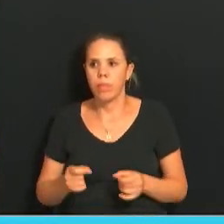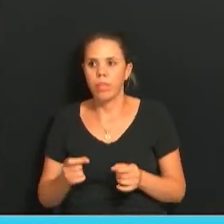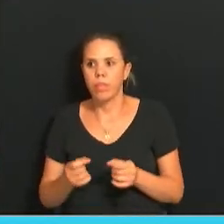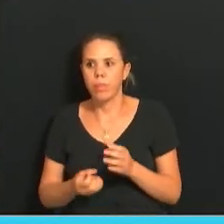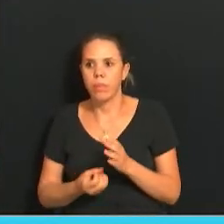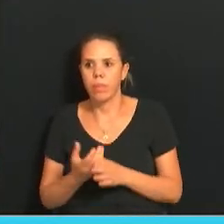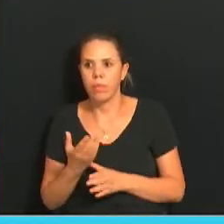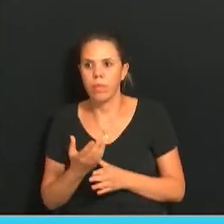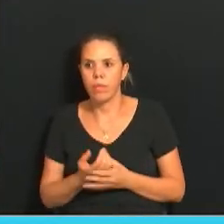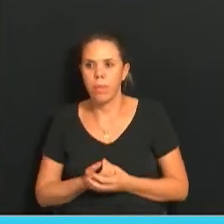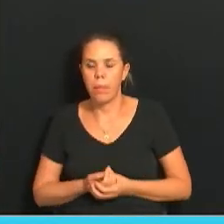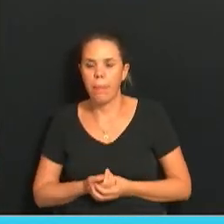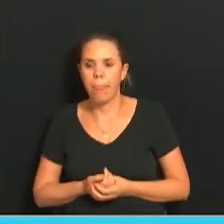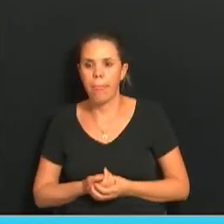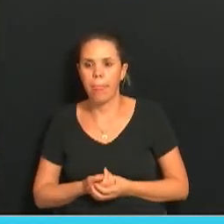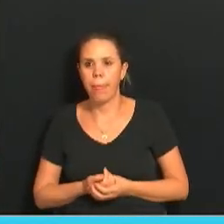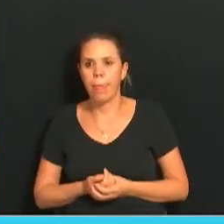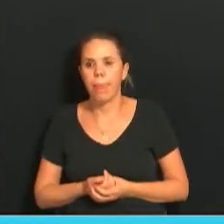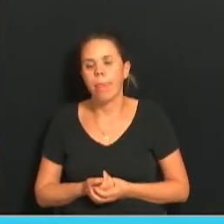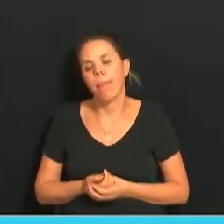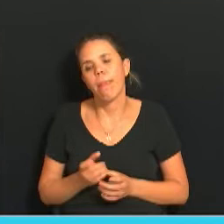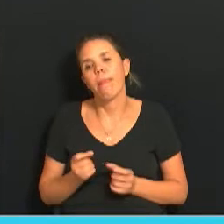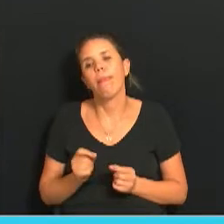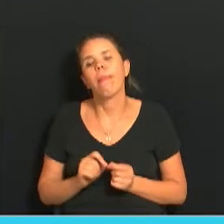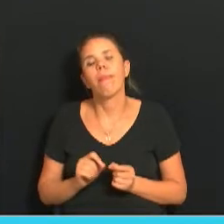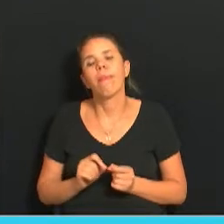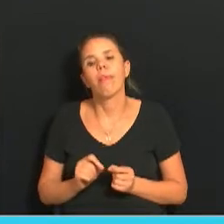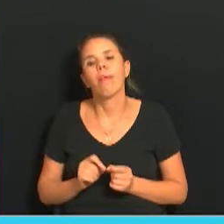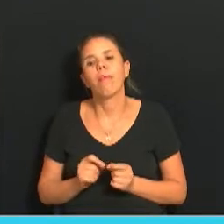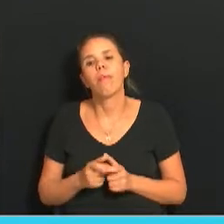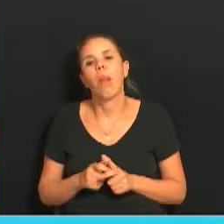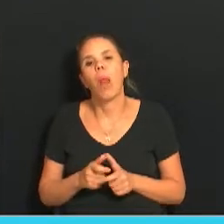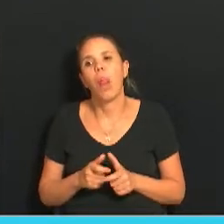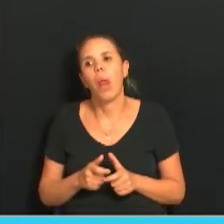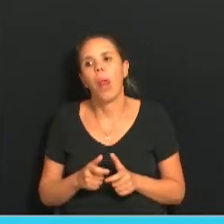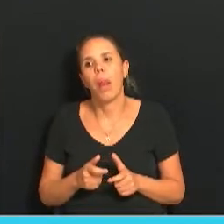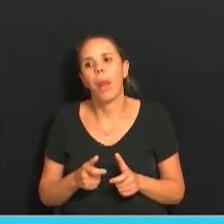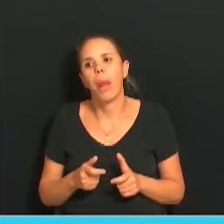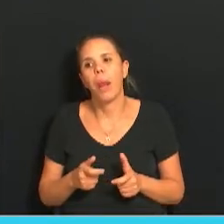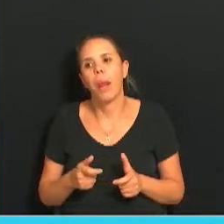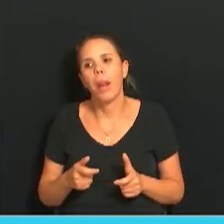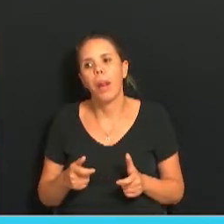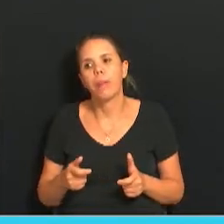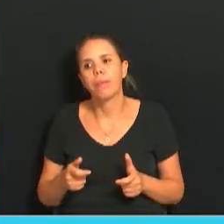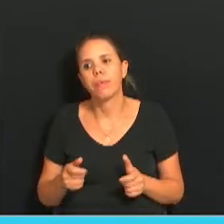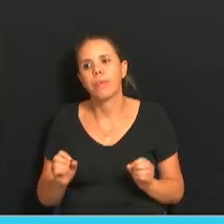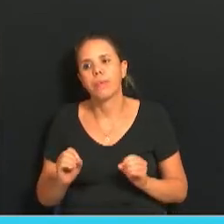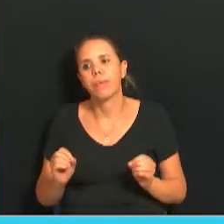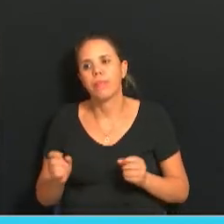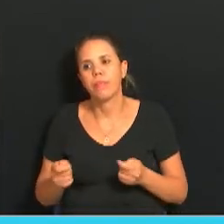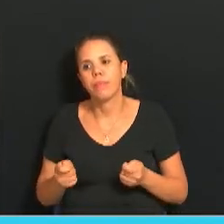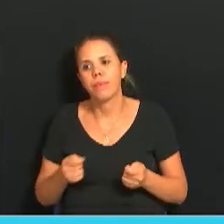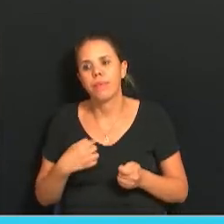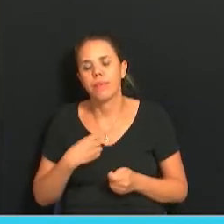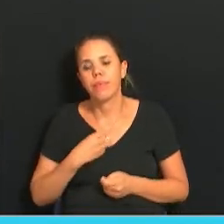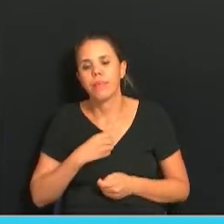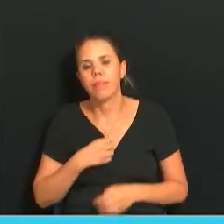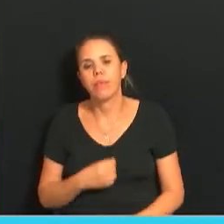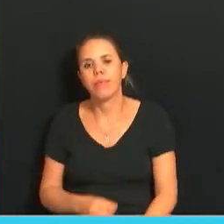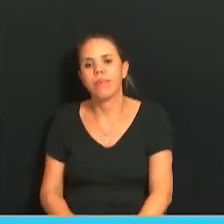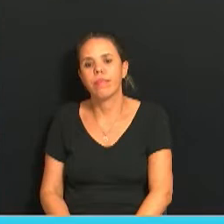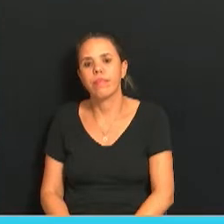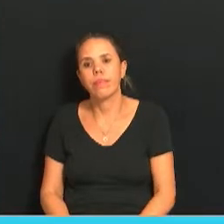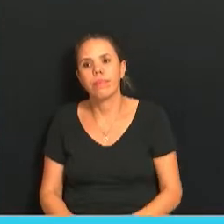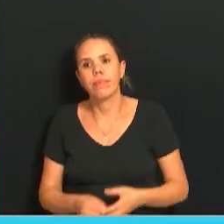numa dessas estruturas, o que o câncer faz? Ele cresce, as células vão se proliferando sem nenhum controle,